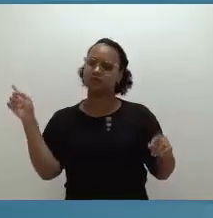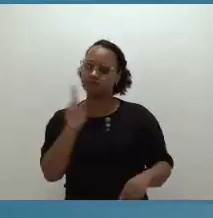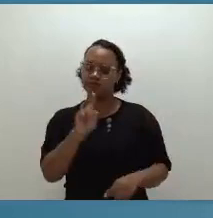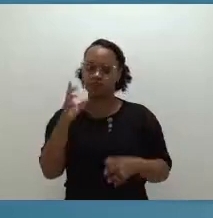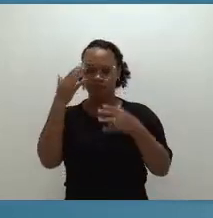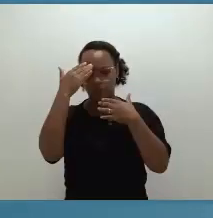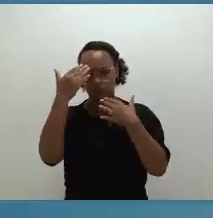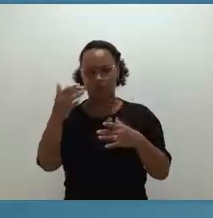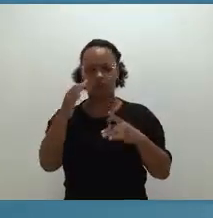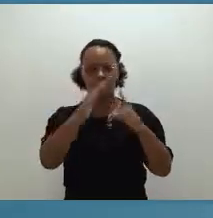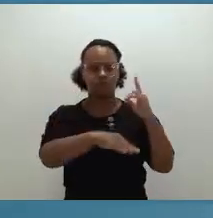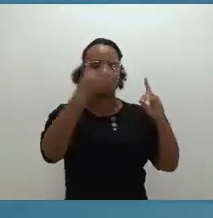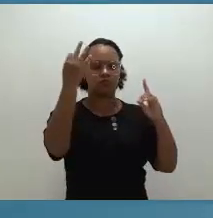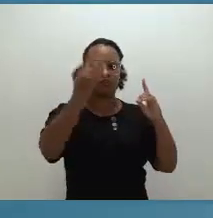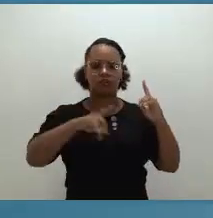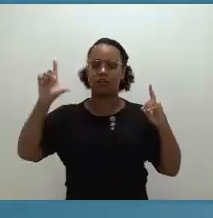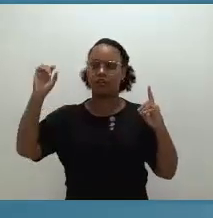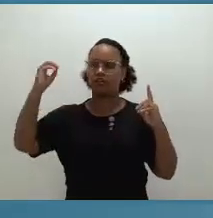Desembargador Leonan Gondim da Cruz